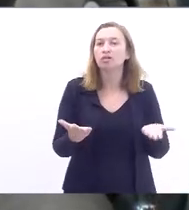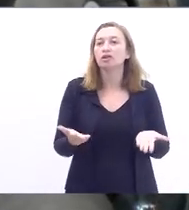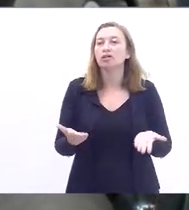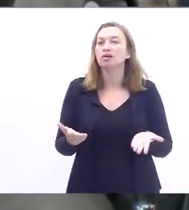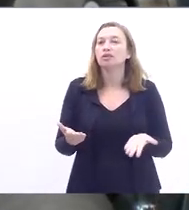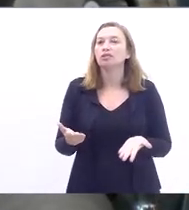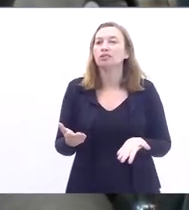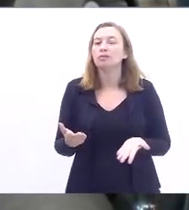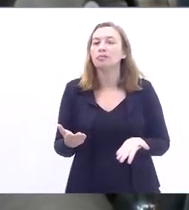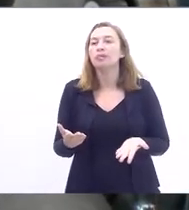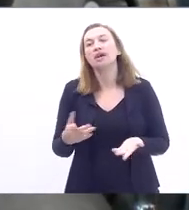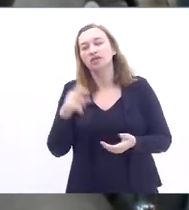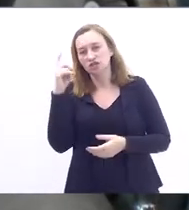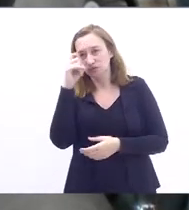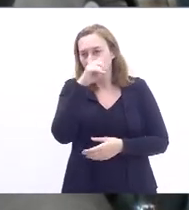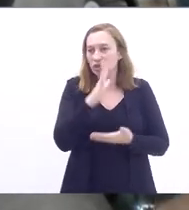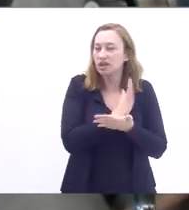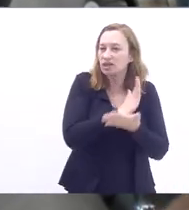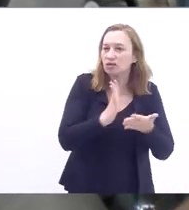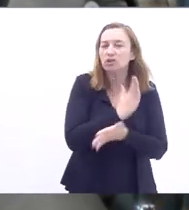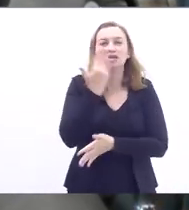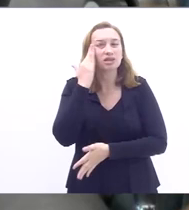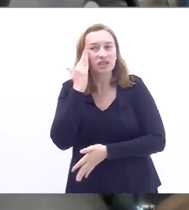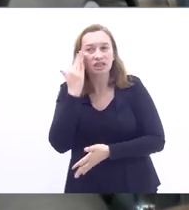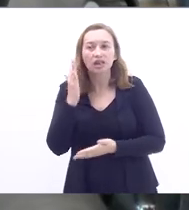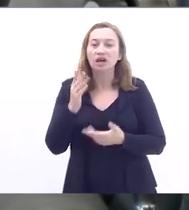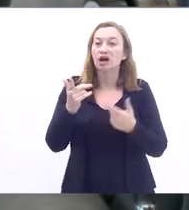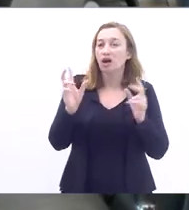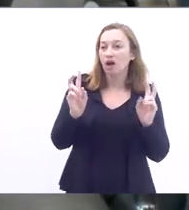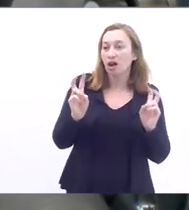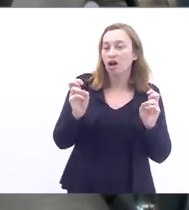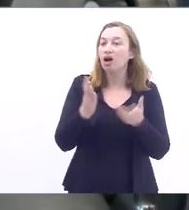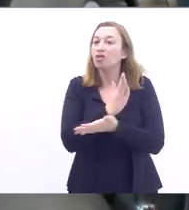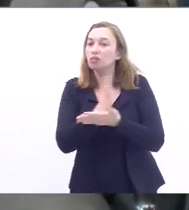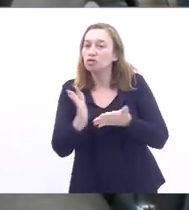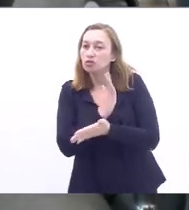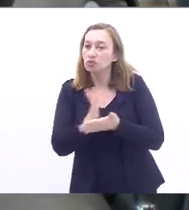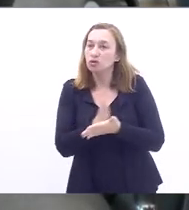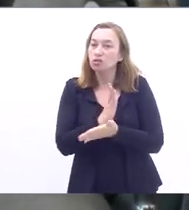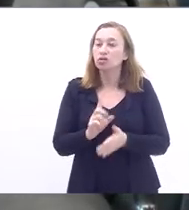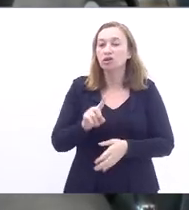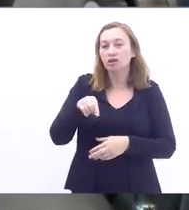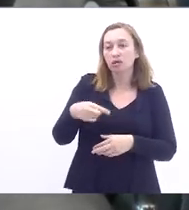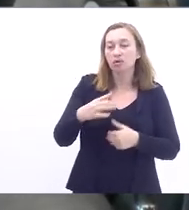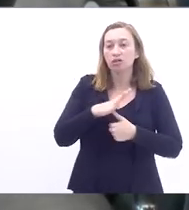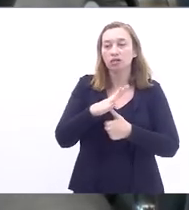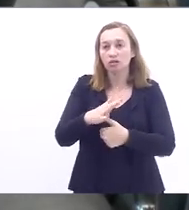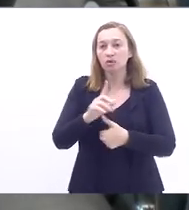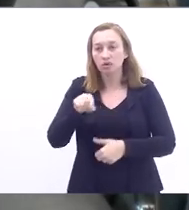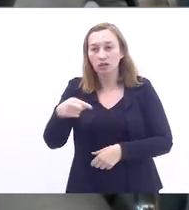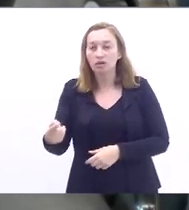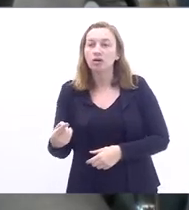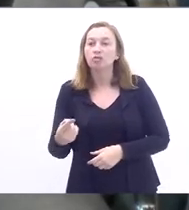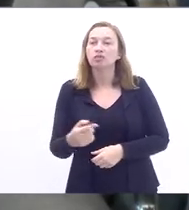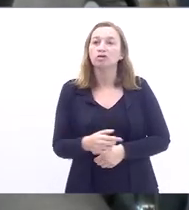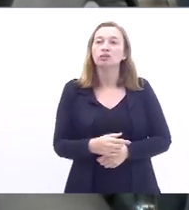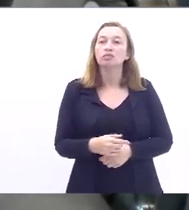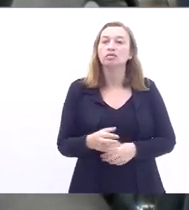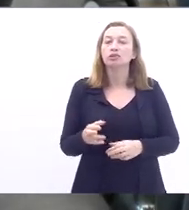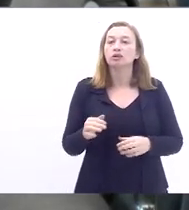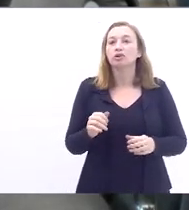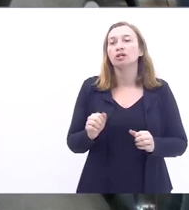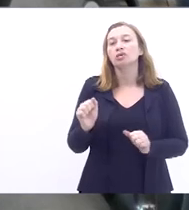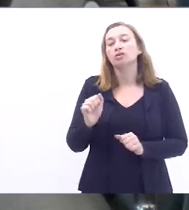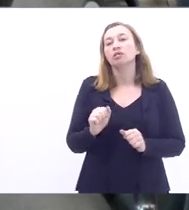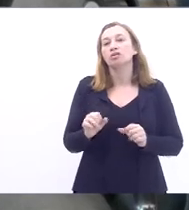assim é para gente é também que fiz às vezes e entender certas coisas quando a gente até a próxima Reitoria e próximo enfim a as organizações